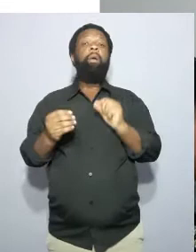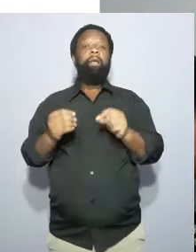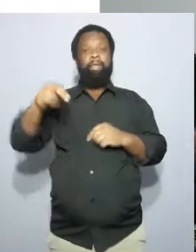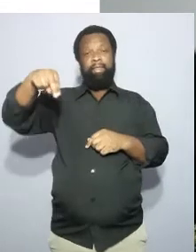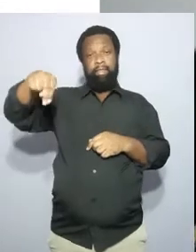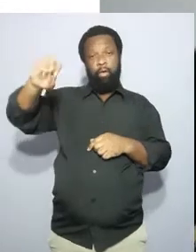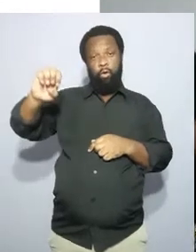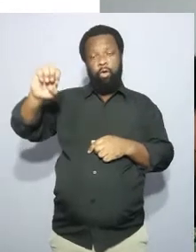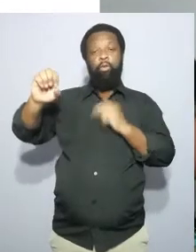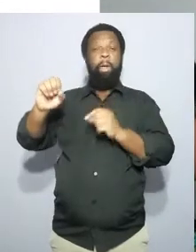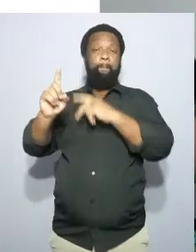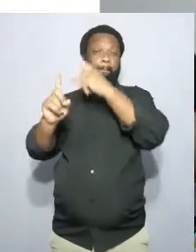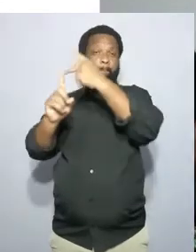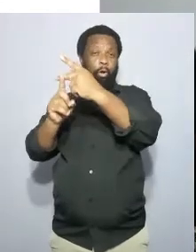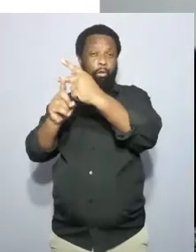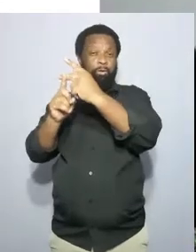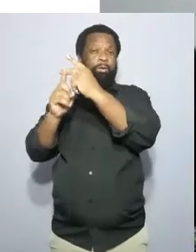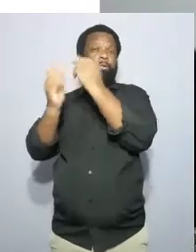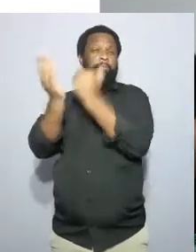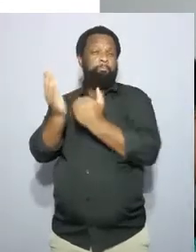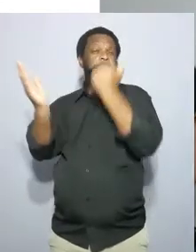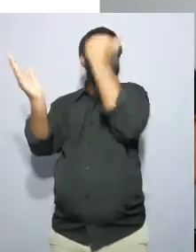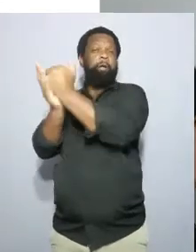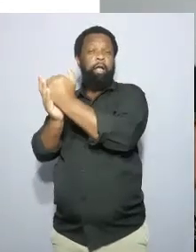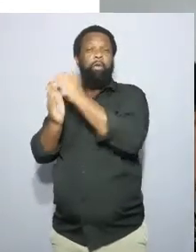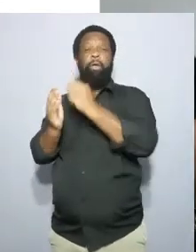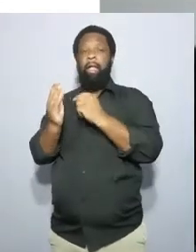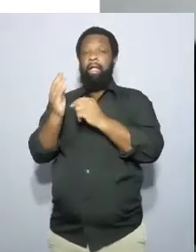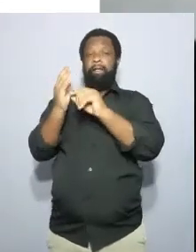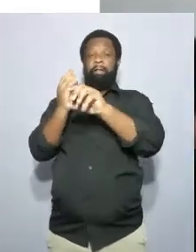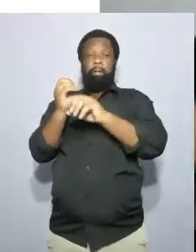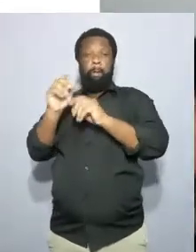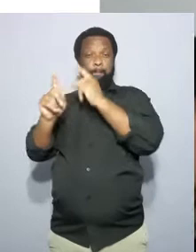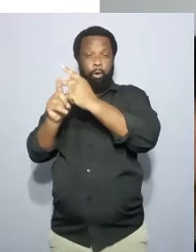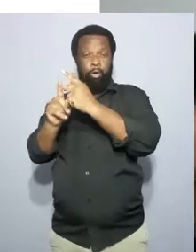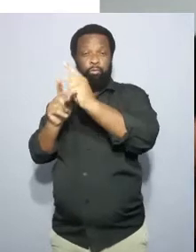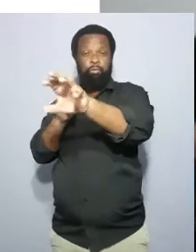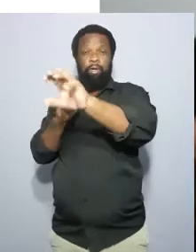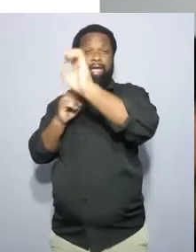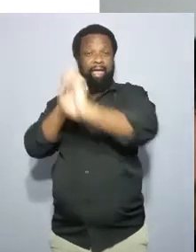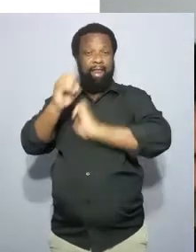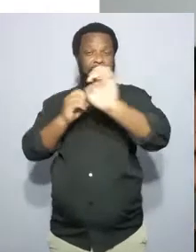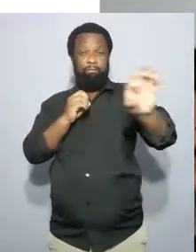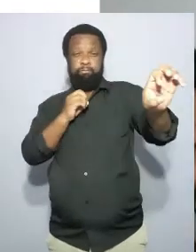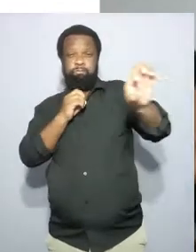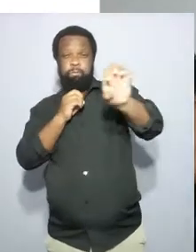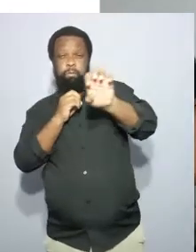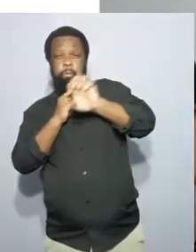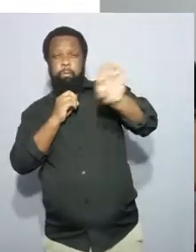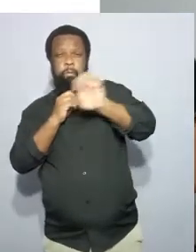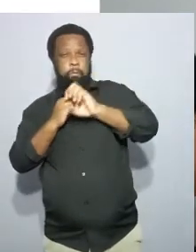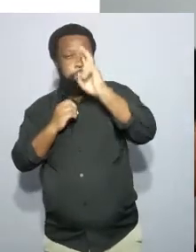ele tem mais prótons, por ele ter mais prótons, a atração dos prótons sobre os elétrons é maior